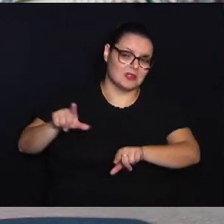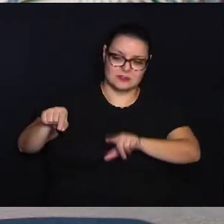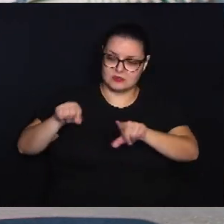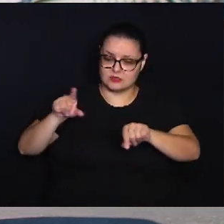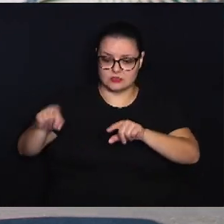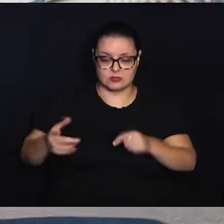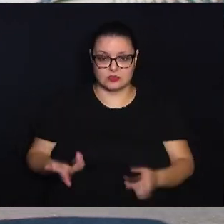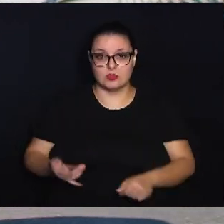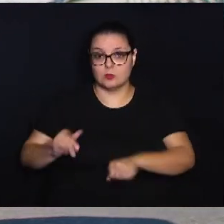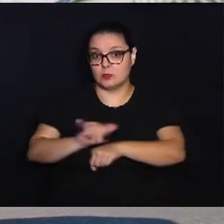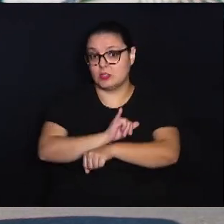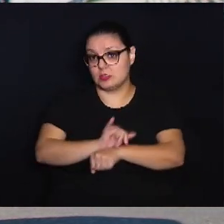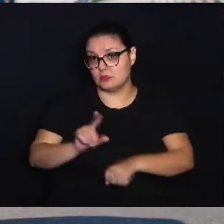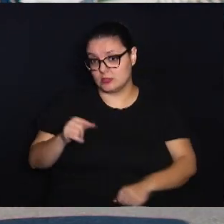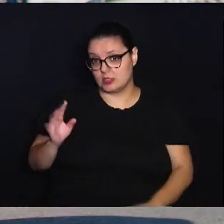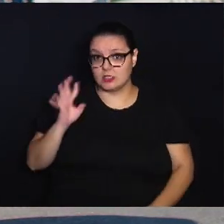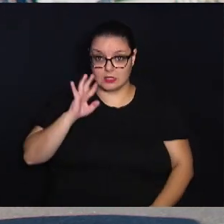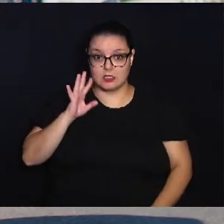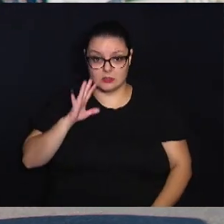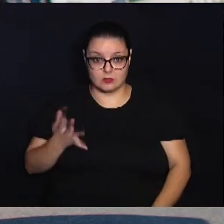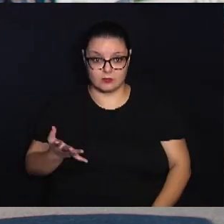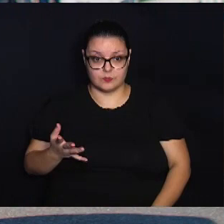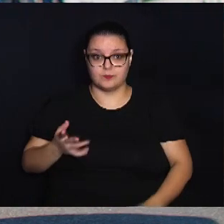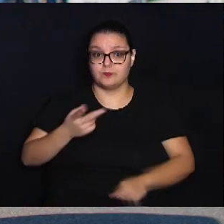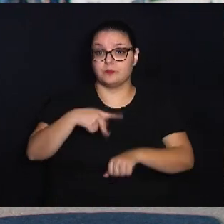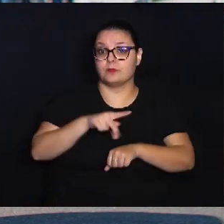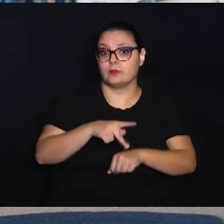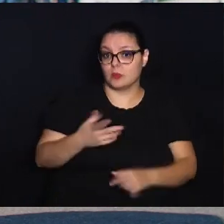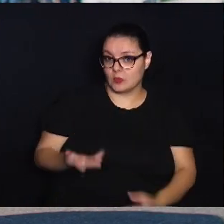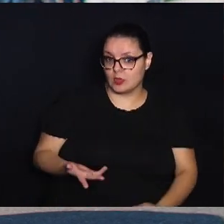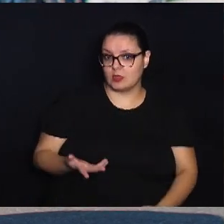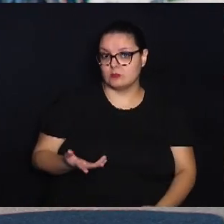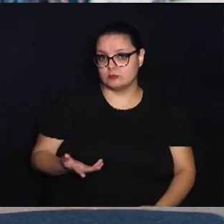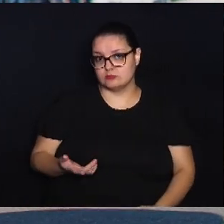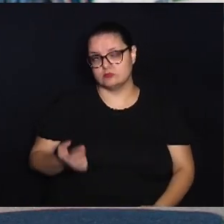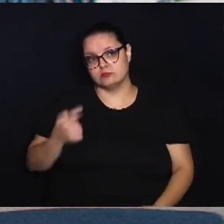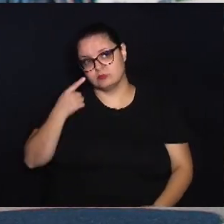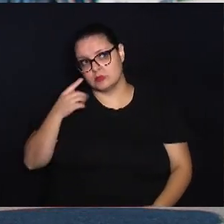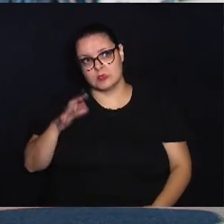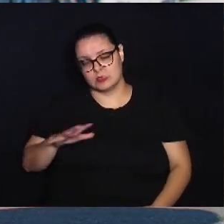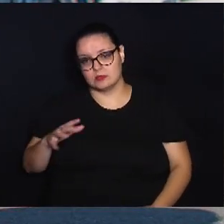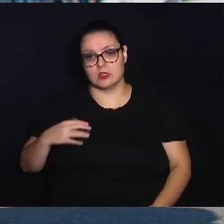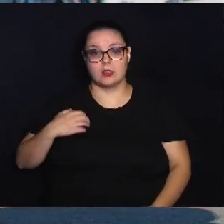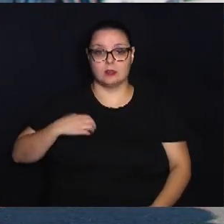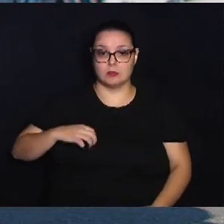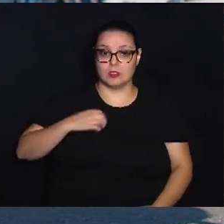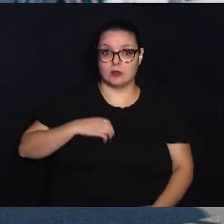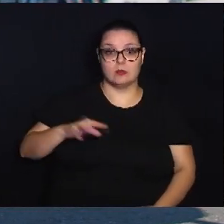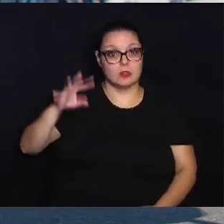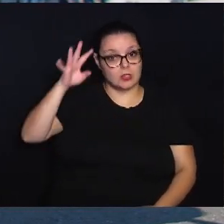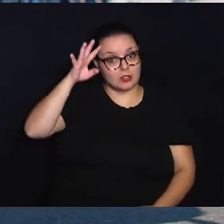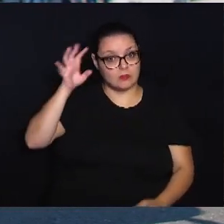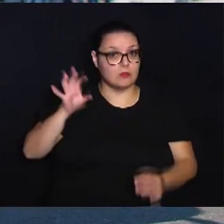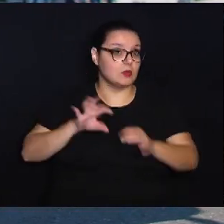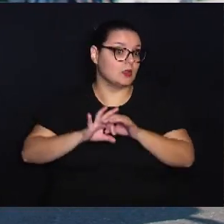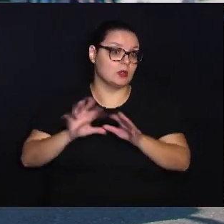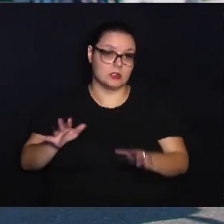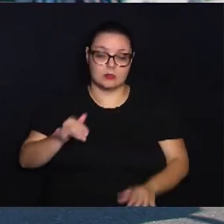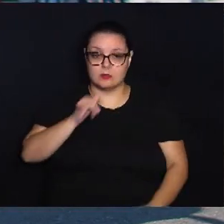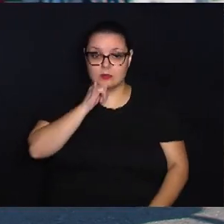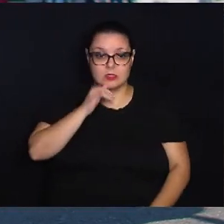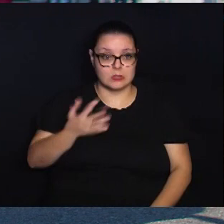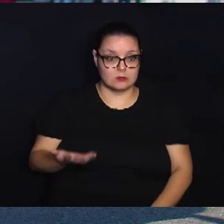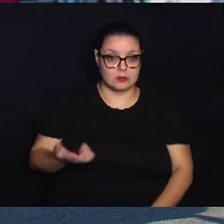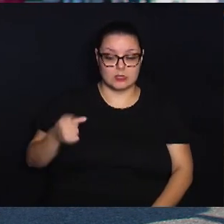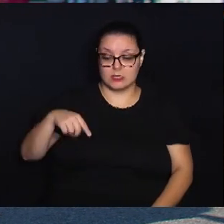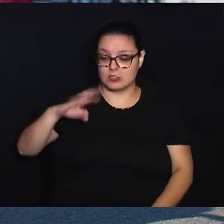repleto de opções, né? Uma estratégia interessante por exemplo, os países fazem assim de modo geral, me lembro que na Argentina as quartas-feiras era livre,